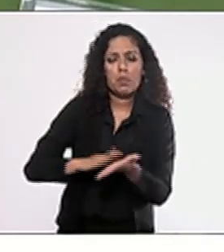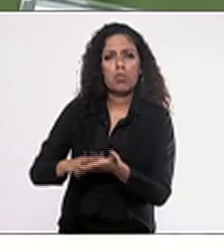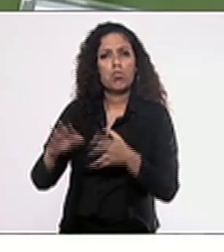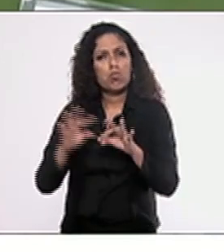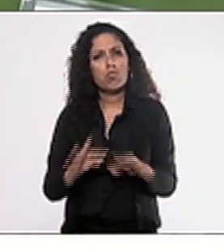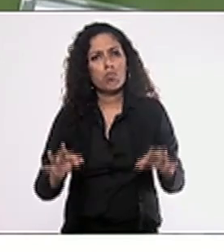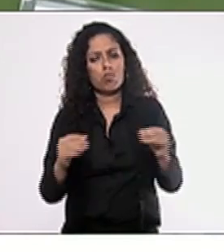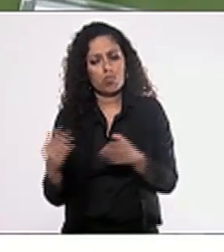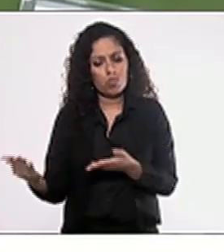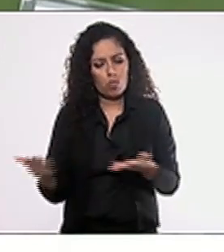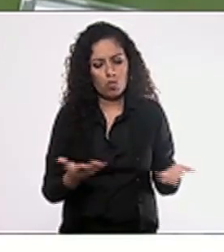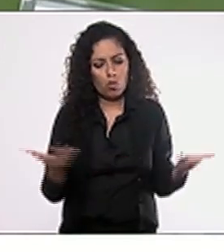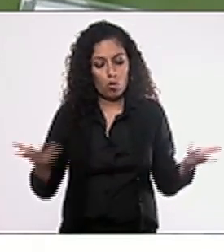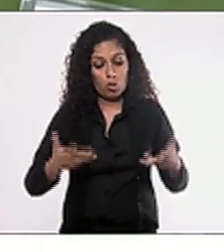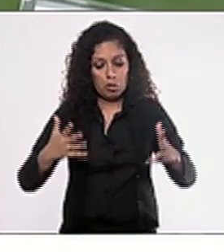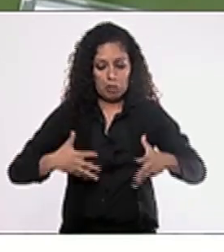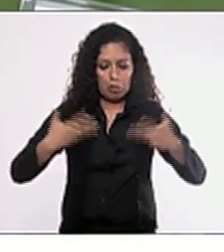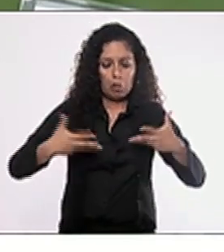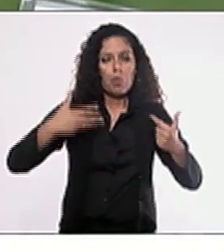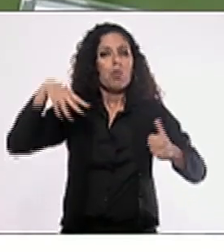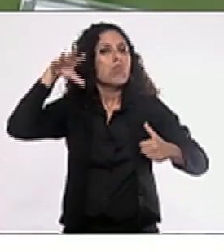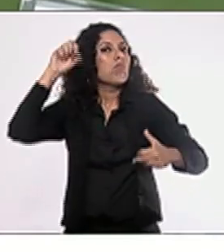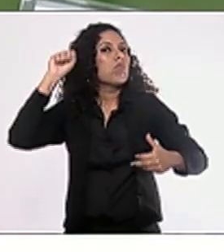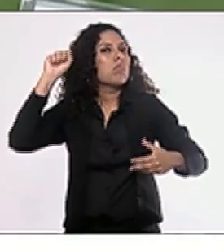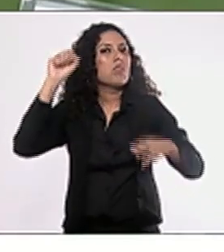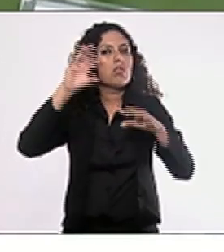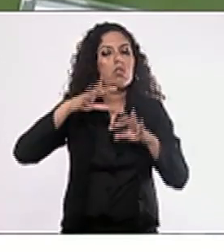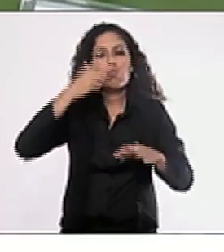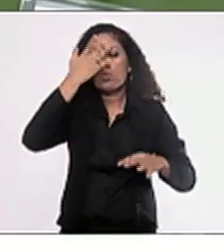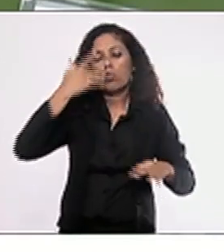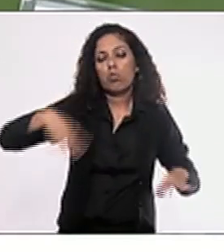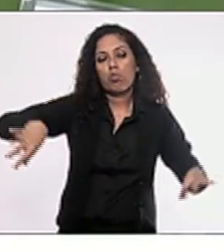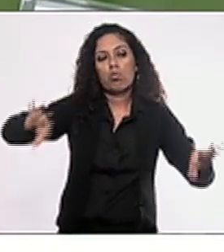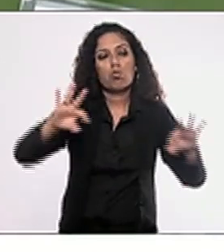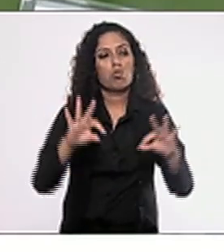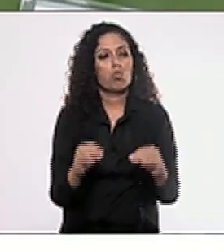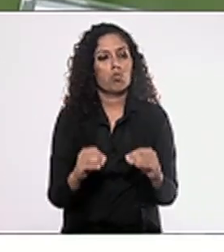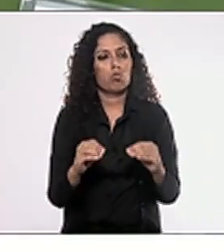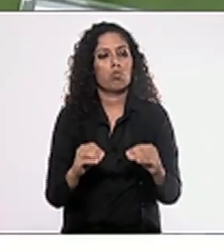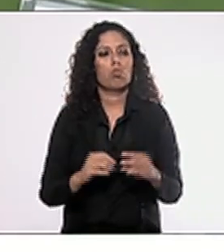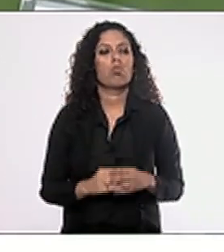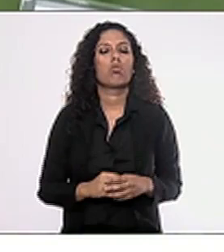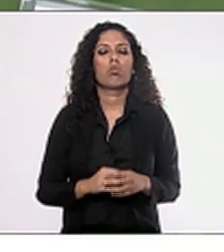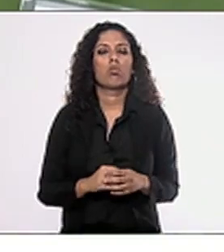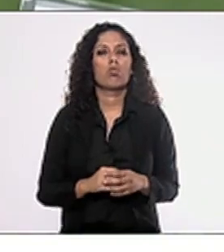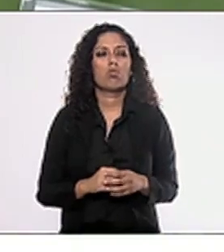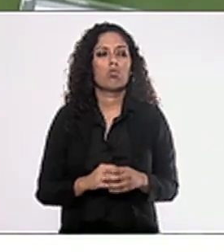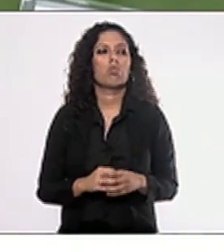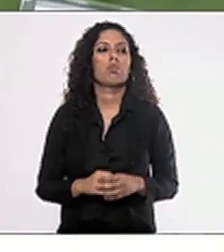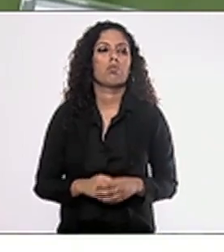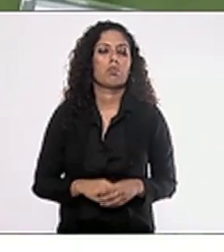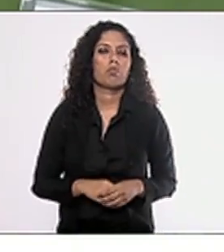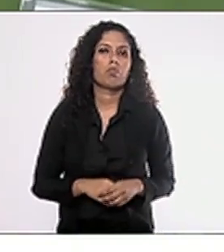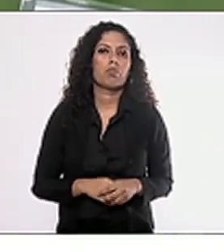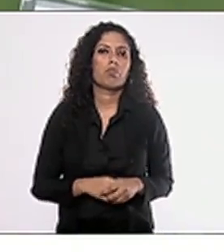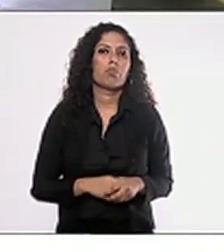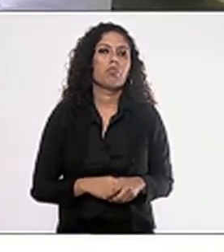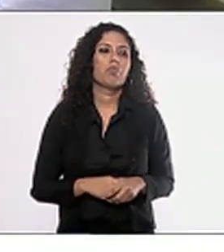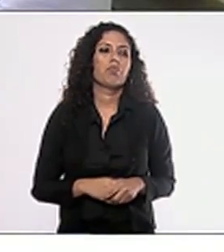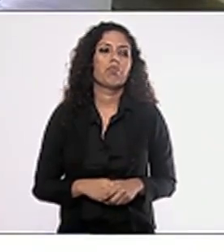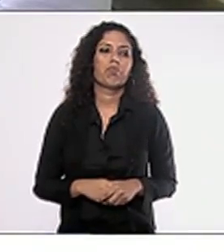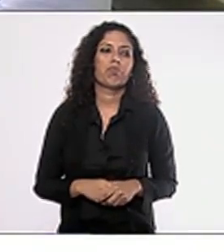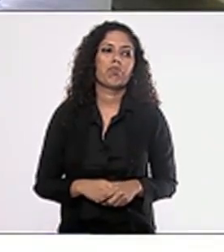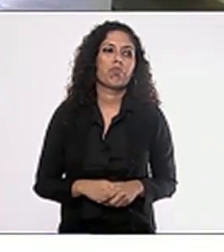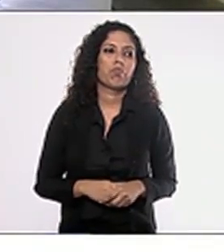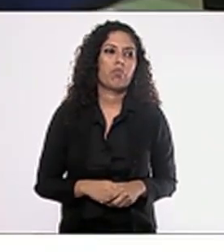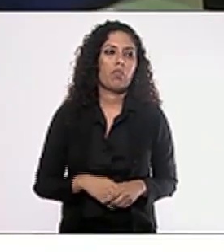e estou ansioso para ouvir aí nossos organismos de controle e de defesa do consumidor. Maravilha,